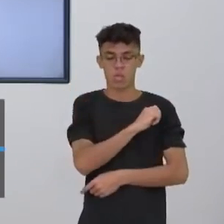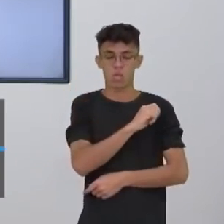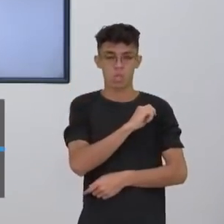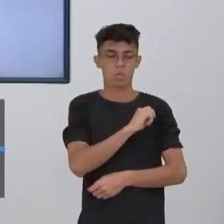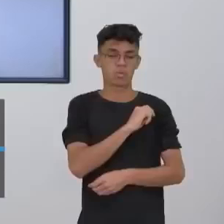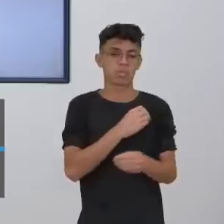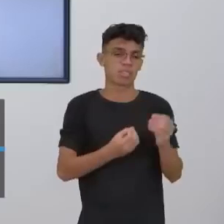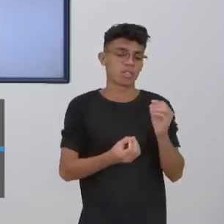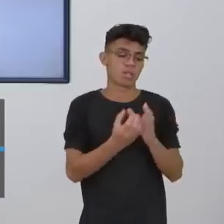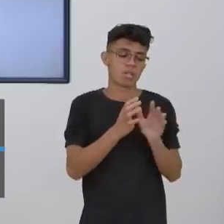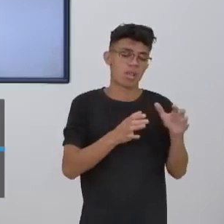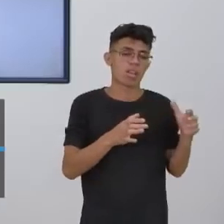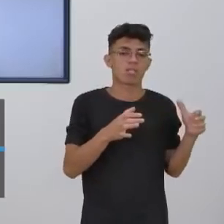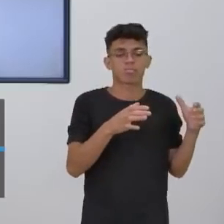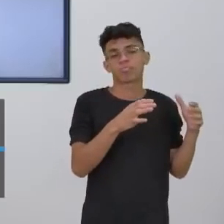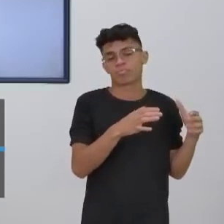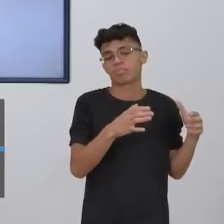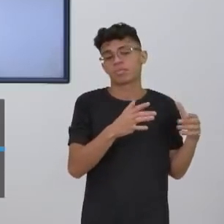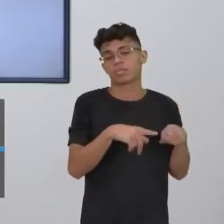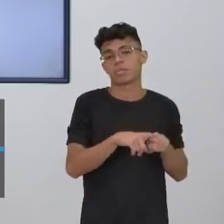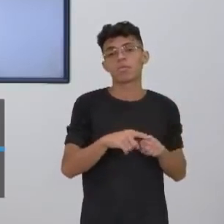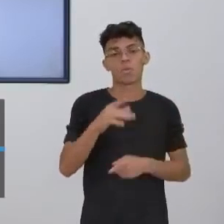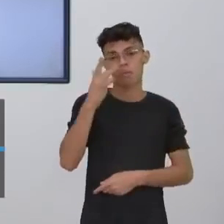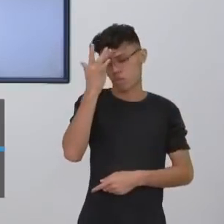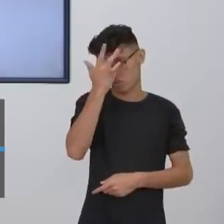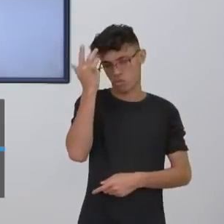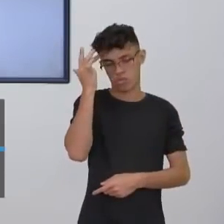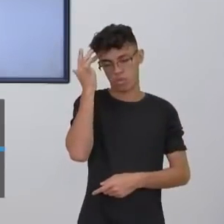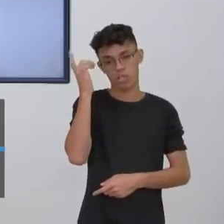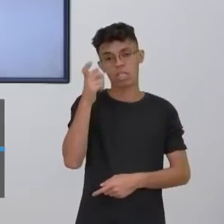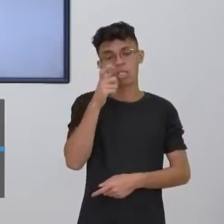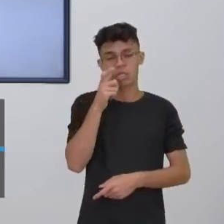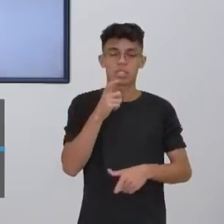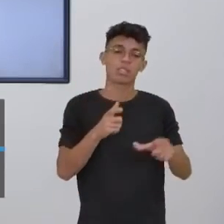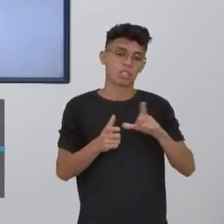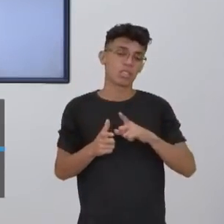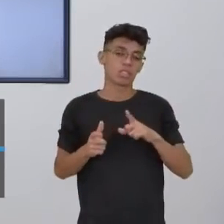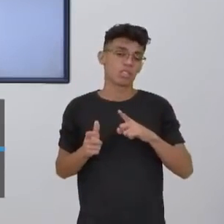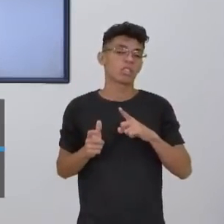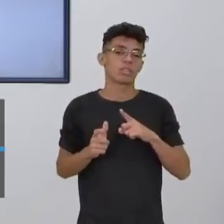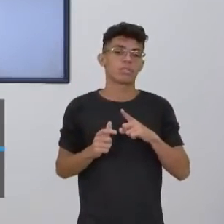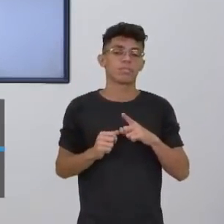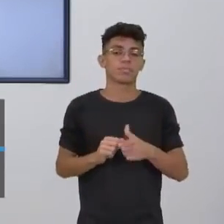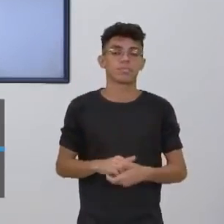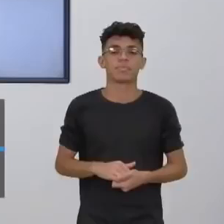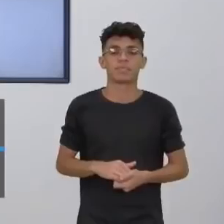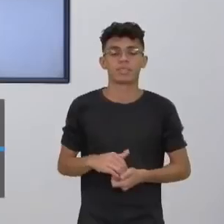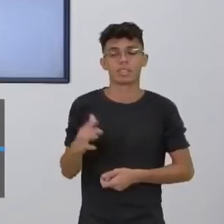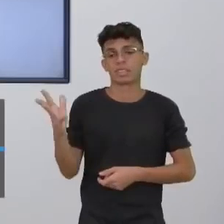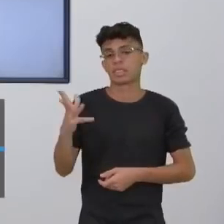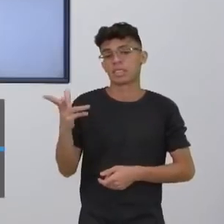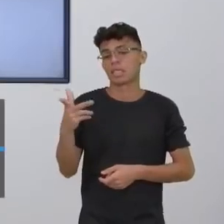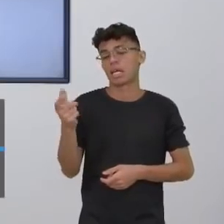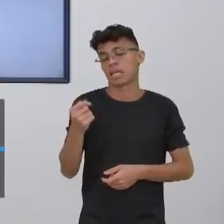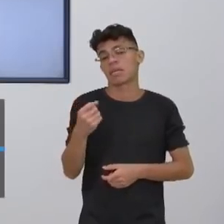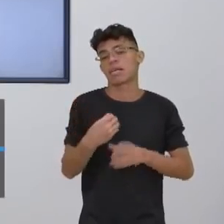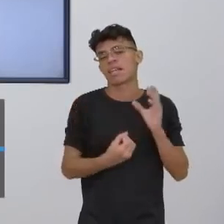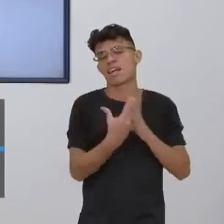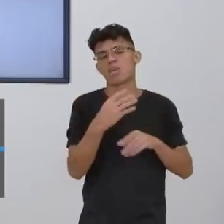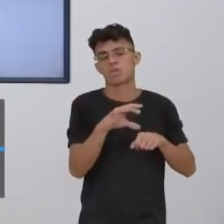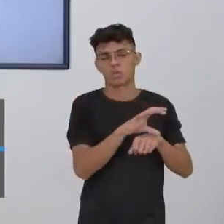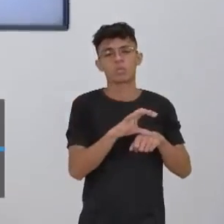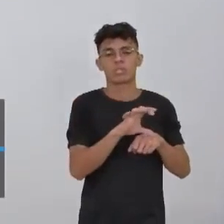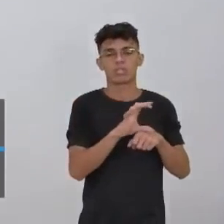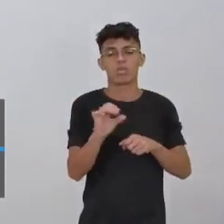né, intelectuais e pessoas que tinham interesse de ou apressar essa Constituição